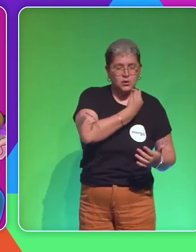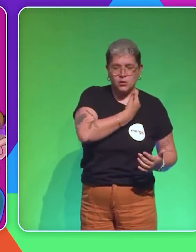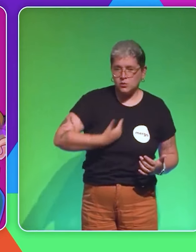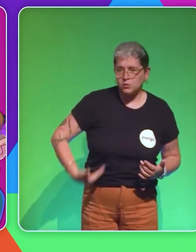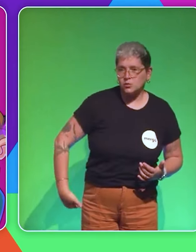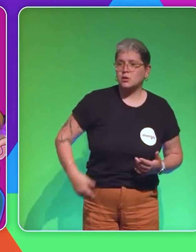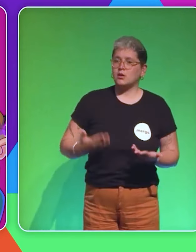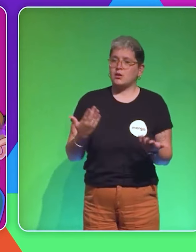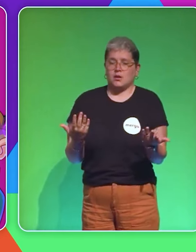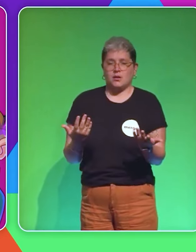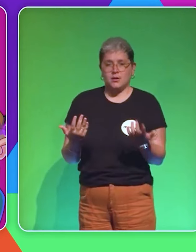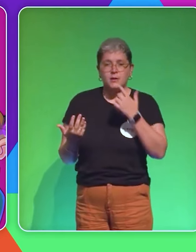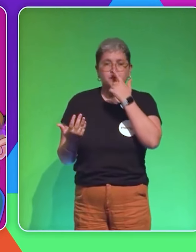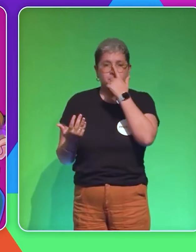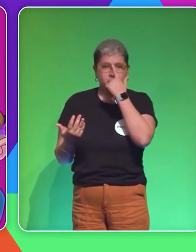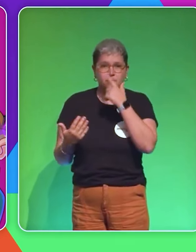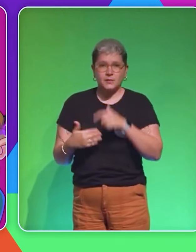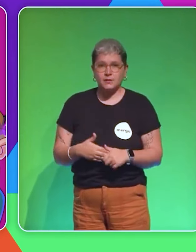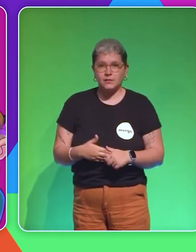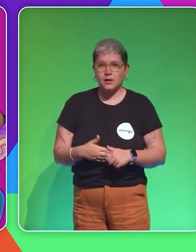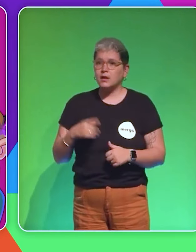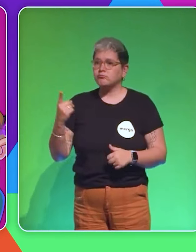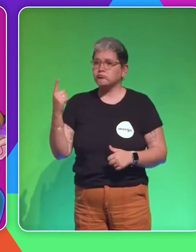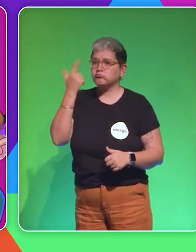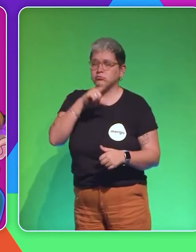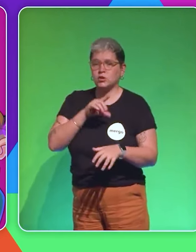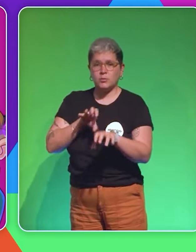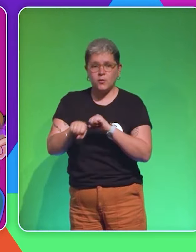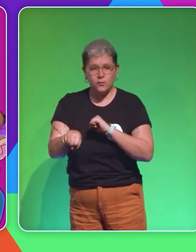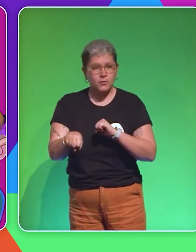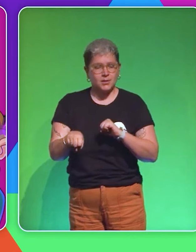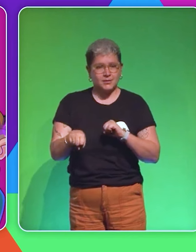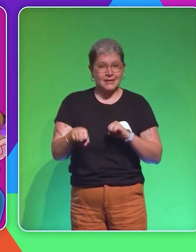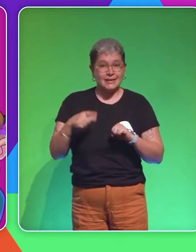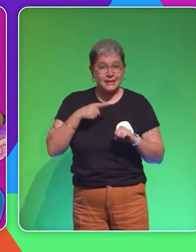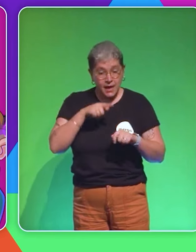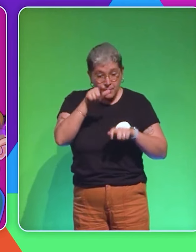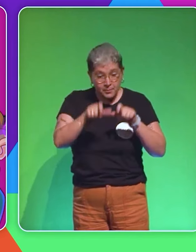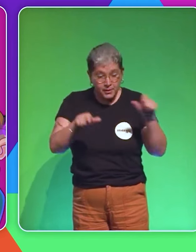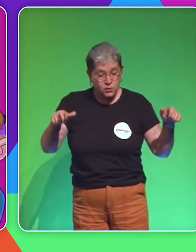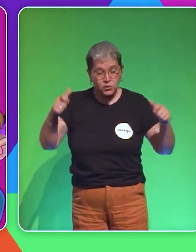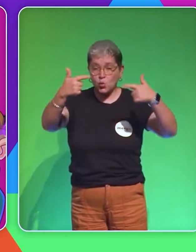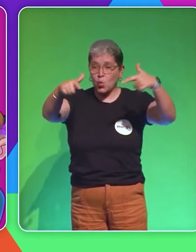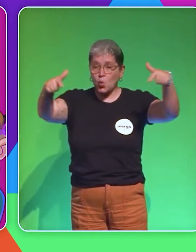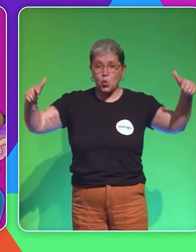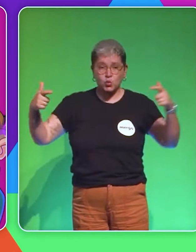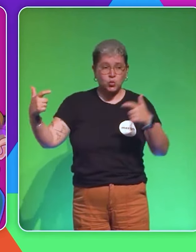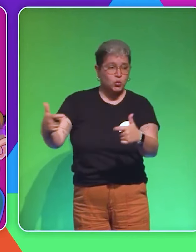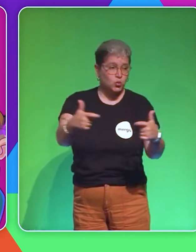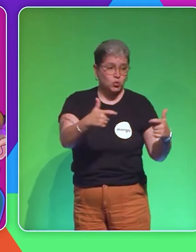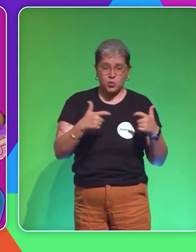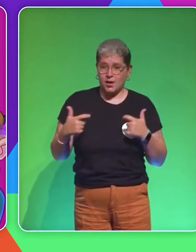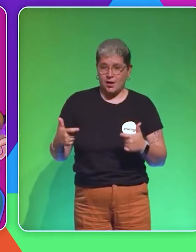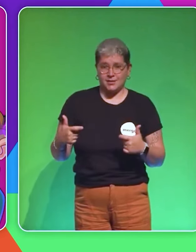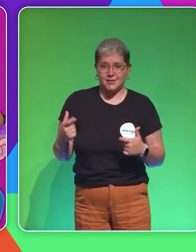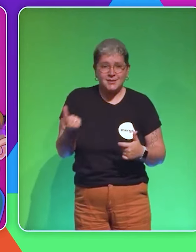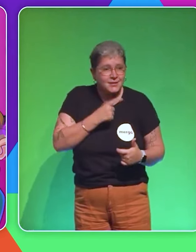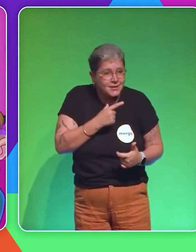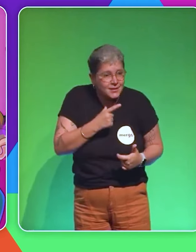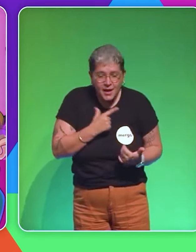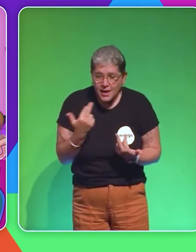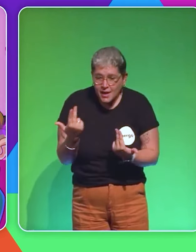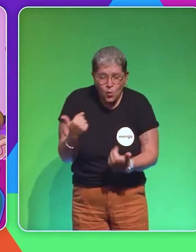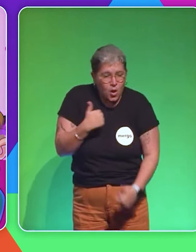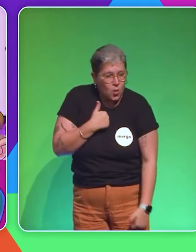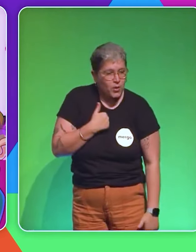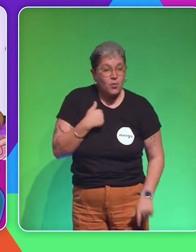tiveram dificuldade para para para se formar enfim tenha pessoas de outros locais tenham mais as pessoas assim porque eu